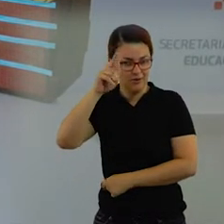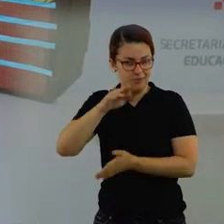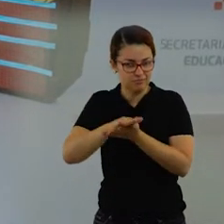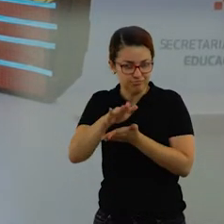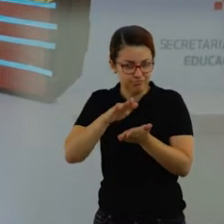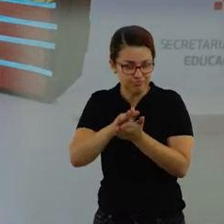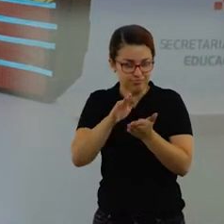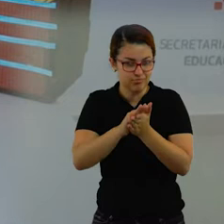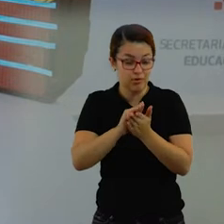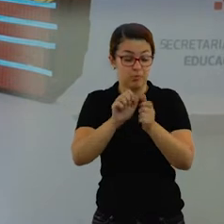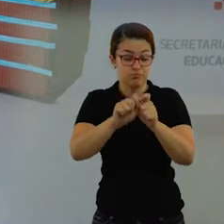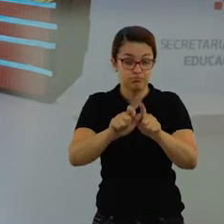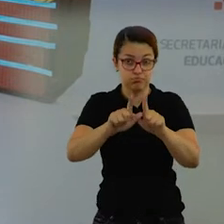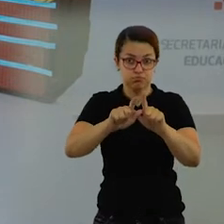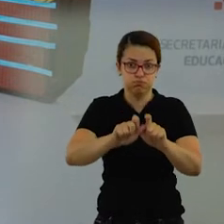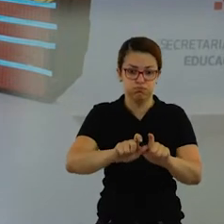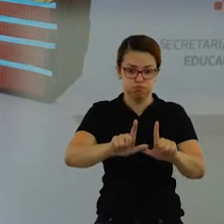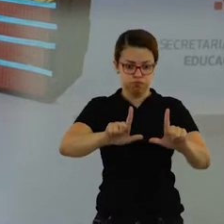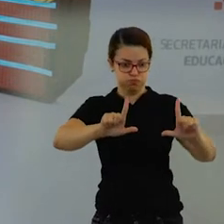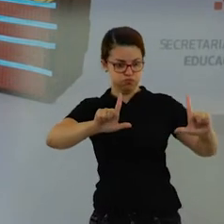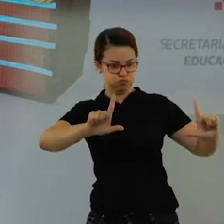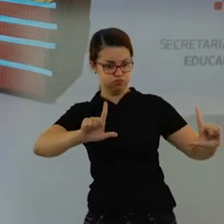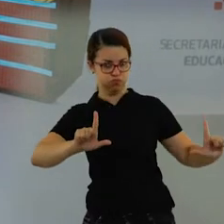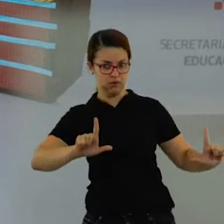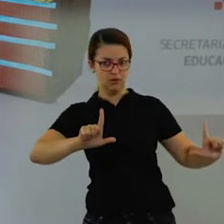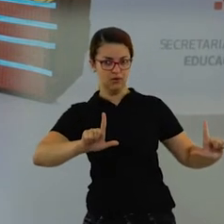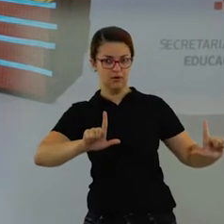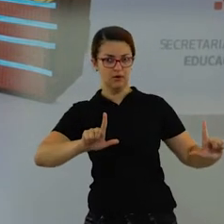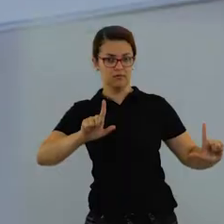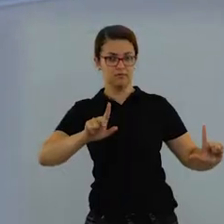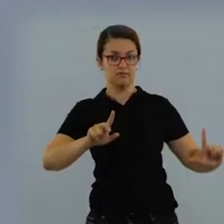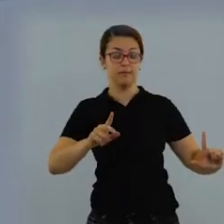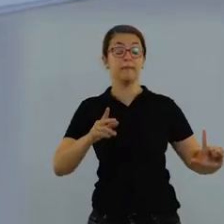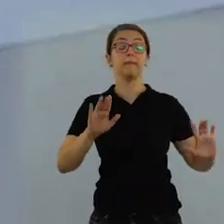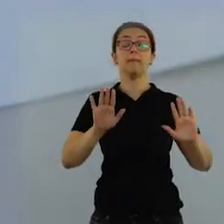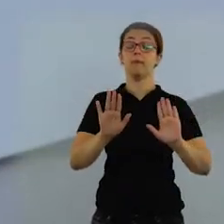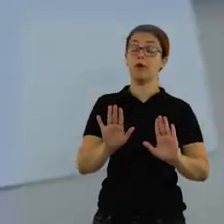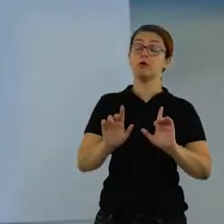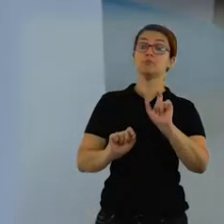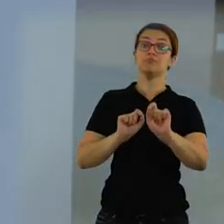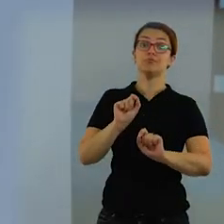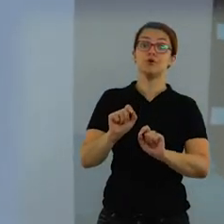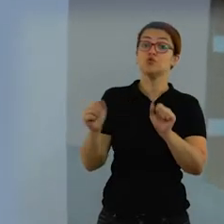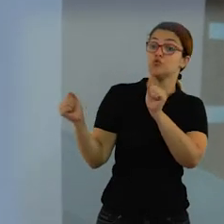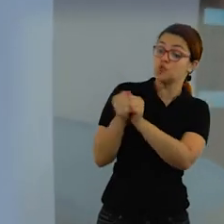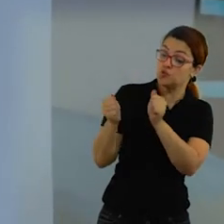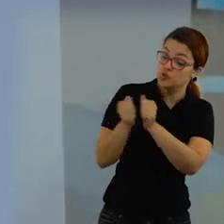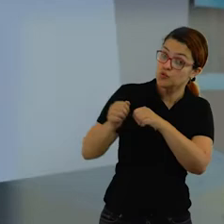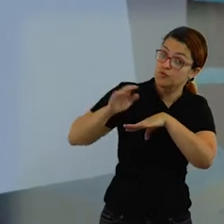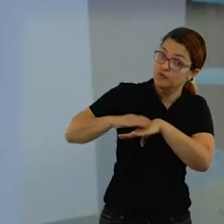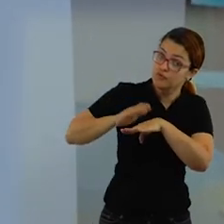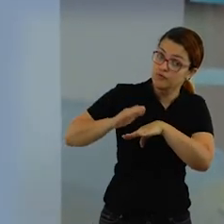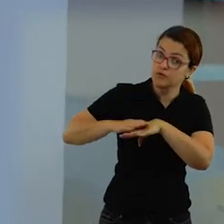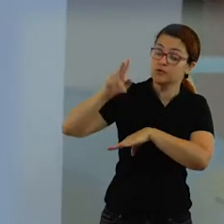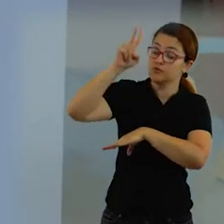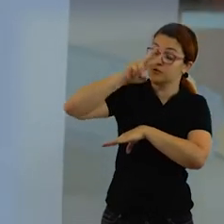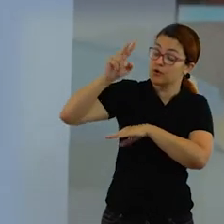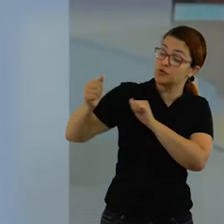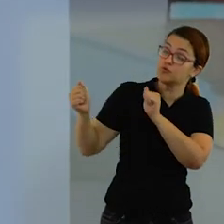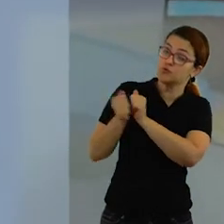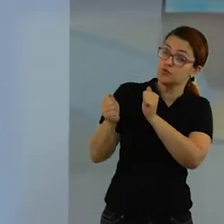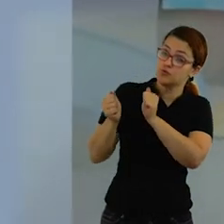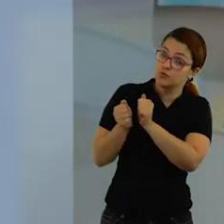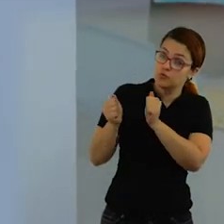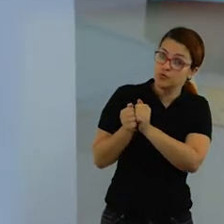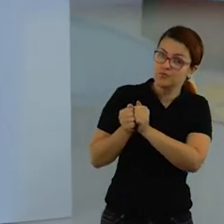para observação, que é o que a gente faz na escola para as crianças. Mas no nosso caso, a gente vai construir juntos essa parlenda,